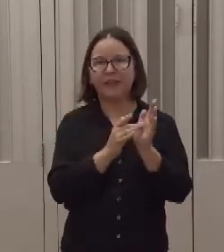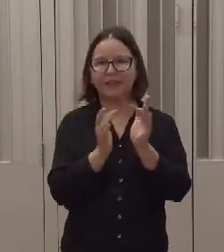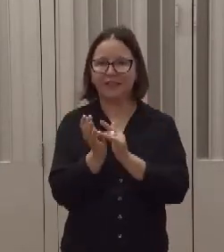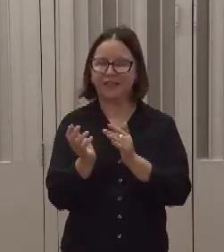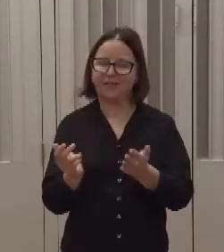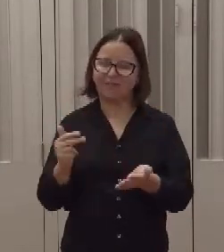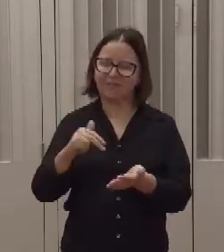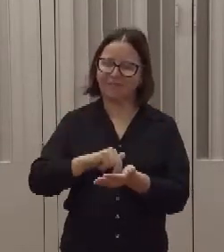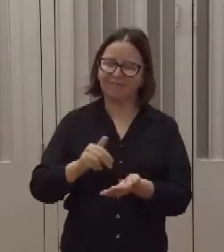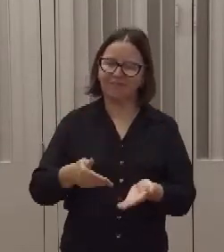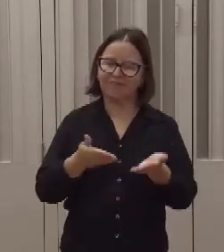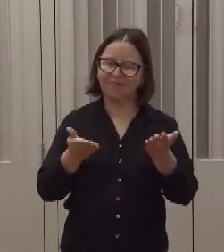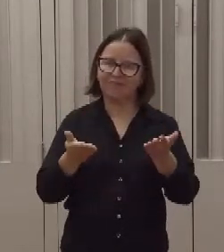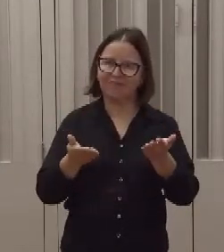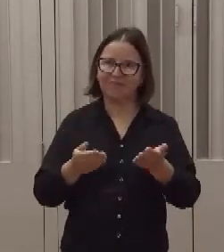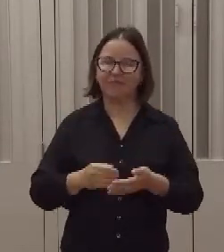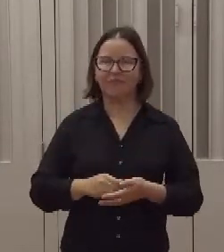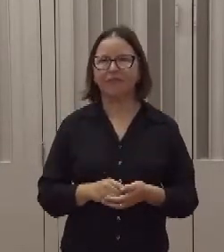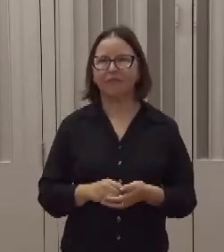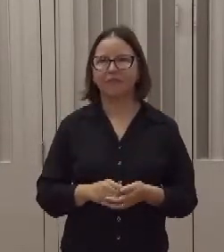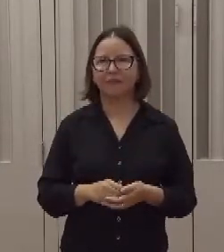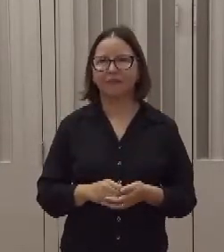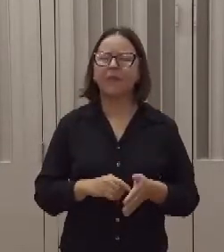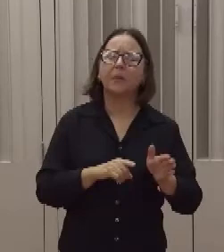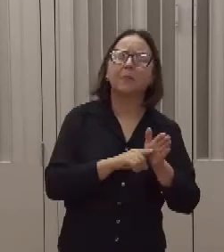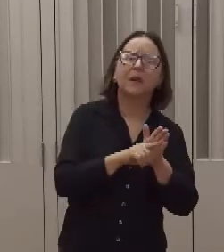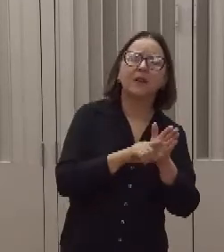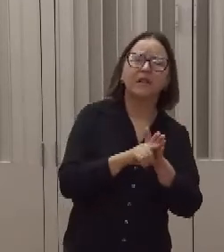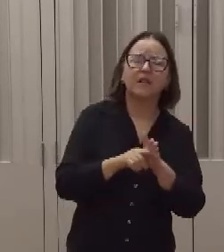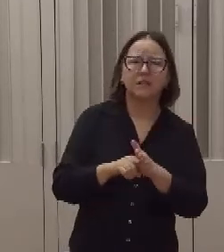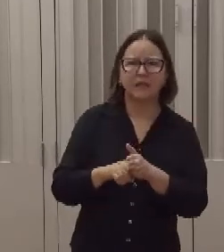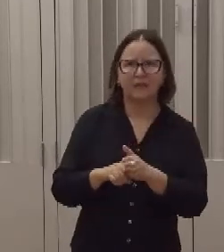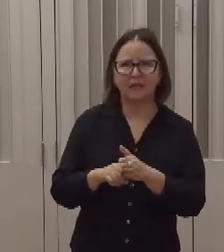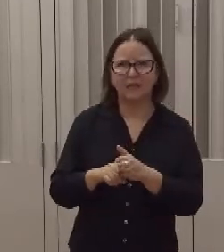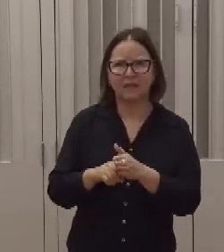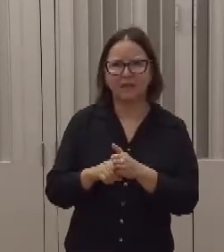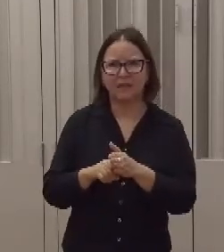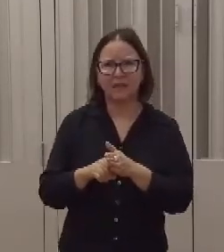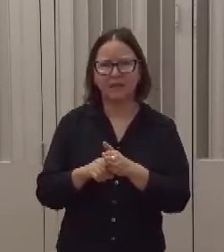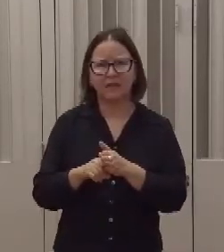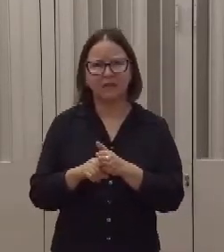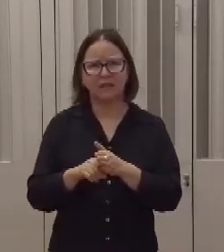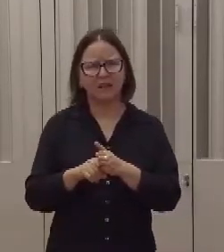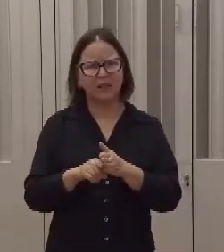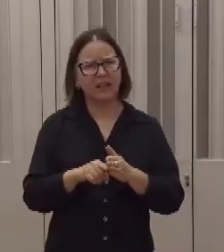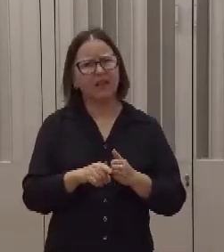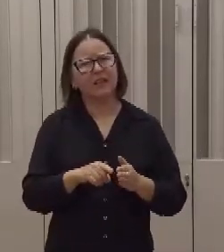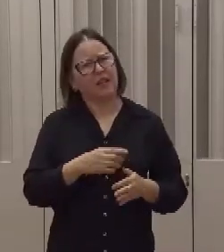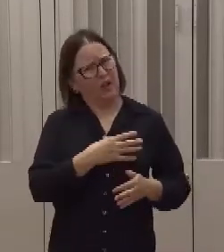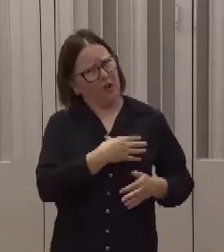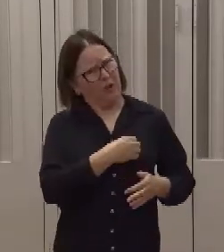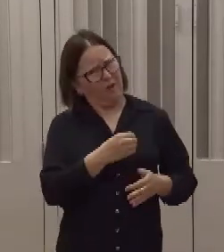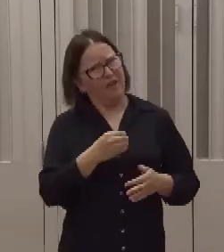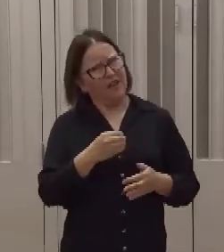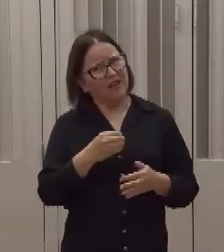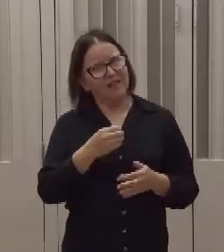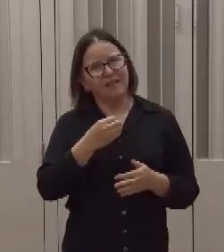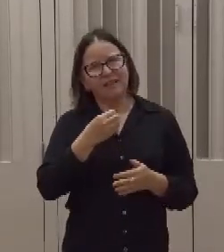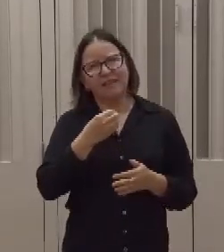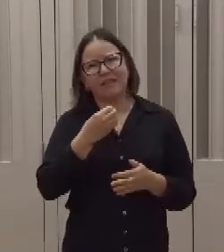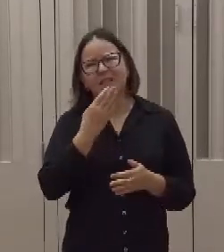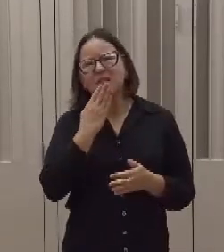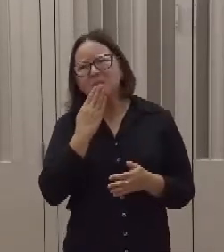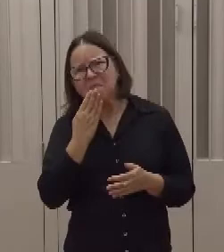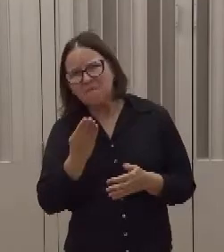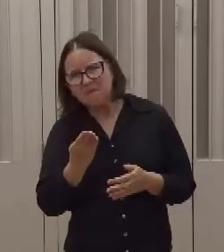A pergunta, portanto, que fica é, será que o Filho pediu ao Pai todas as nações e as extremidades